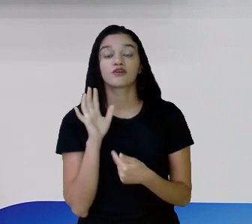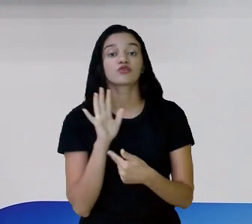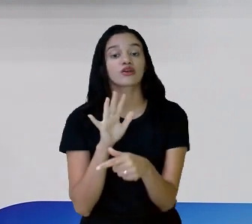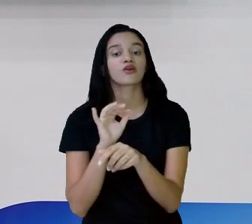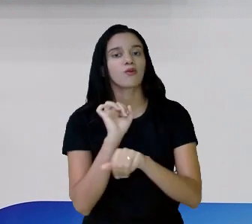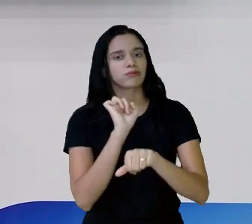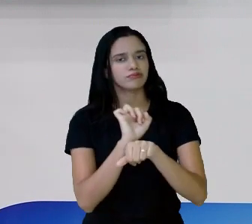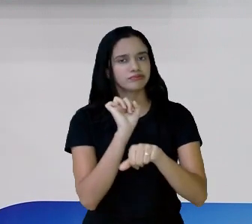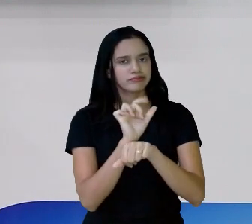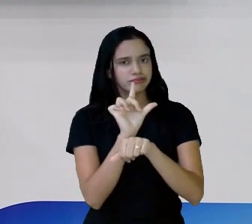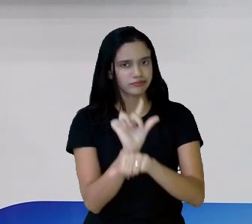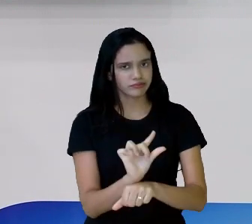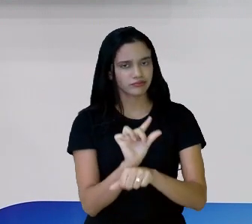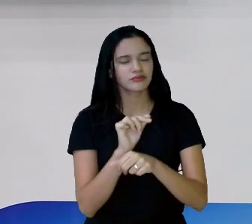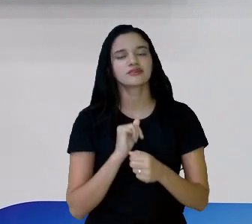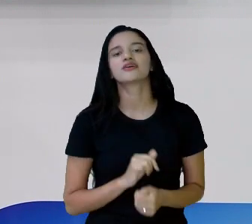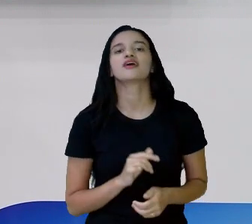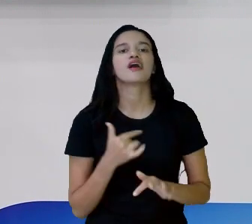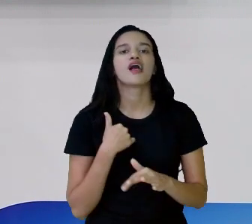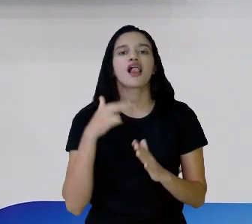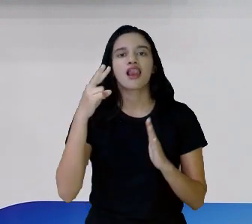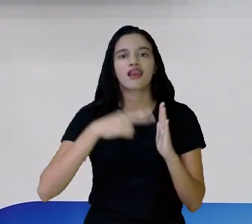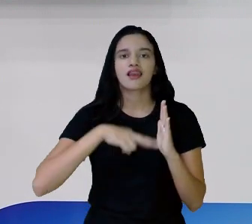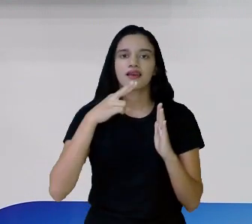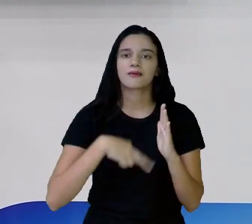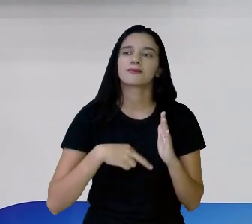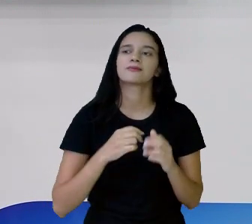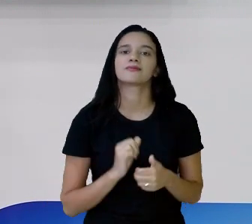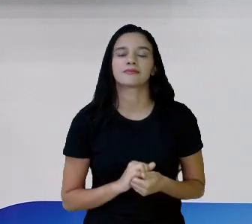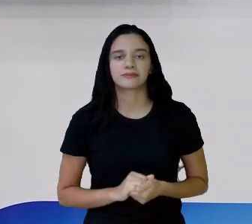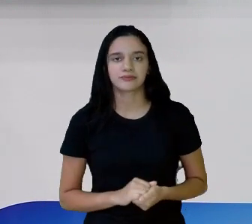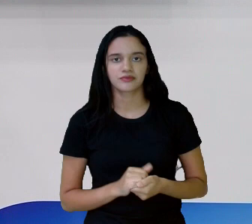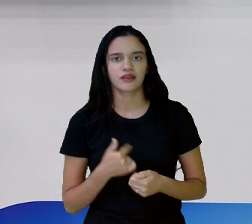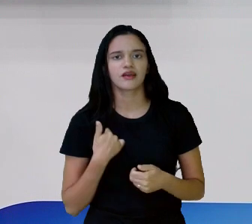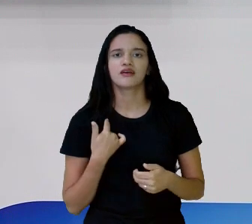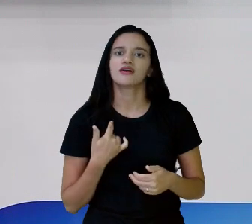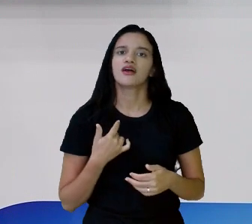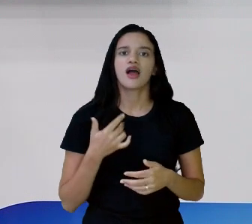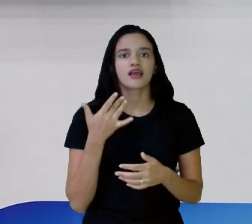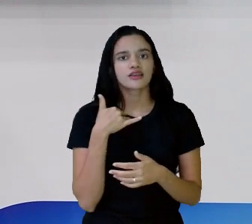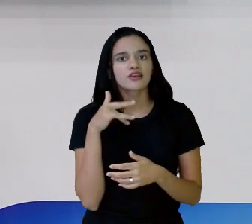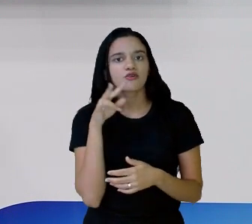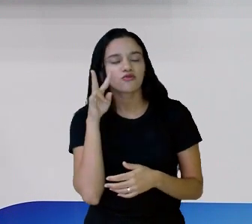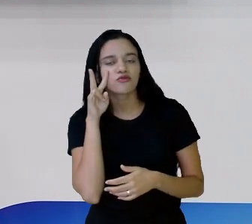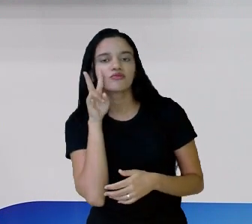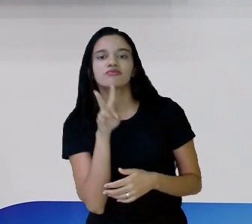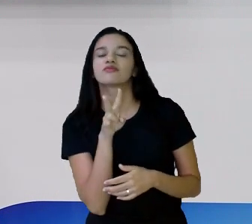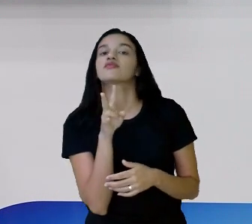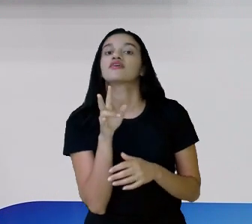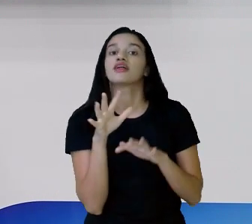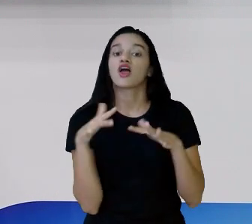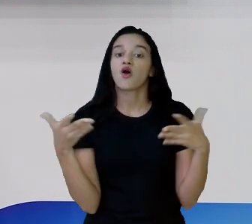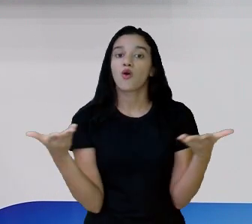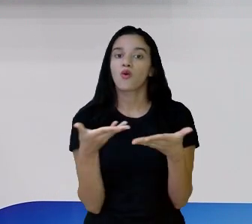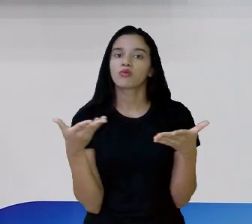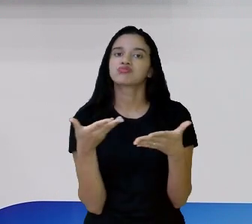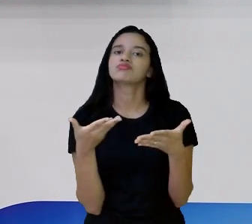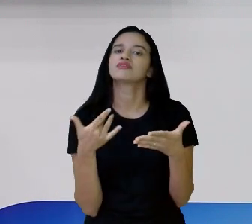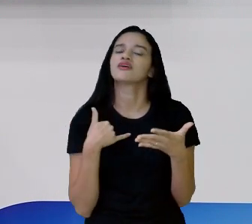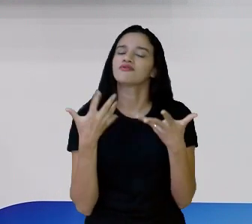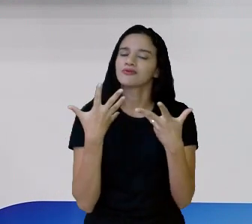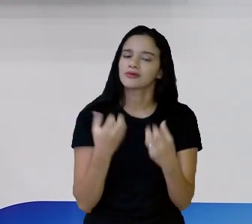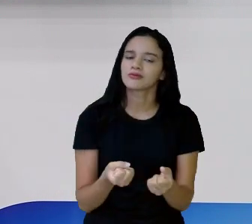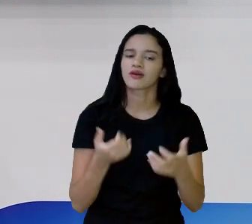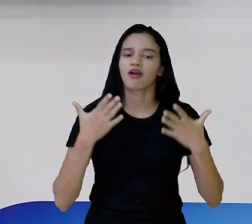pequena pausa. Deixa eu ler novamente para você perceber, tá? Não tenha pressa que eu fale em todos os sinais hoje. Vamos fazendo isso